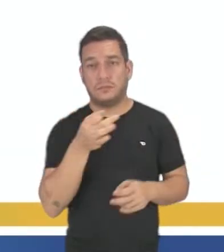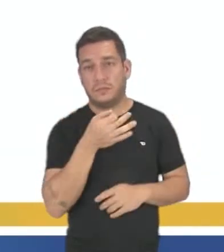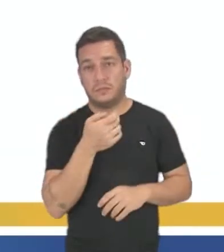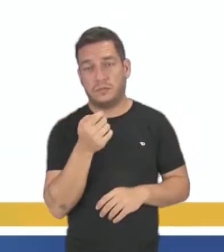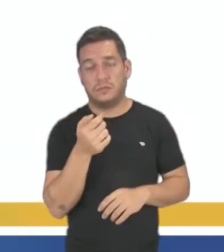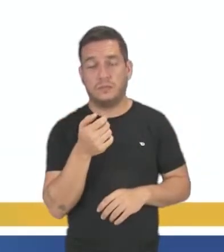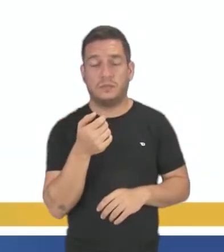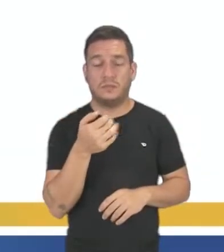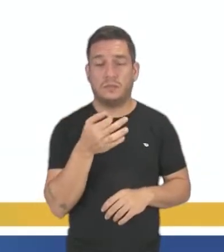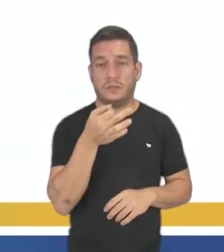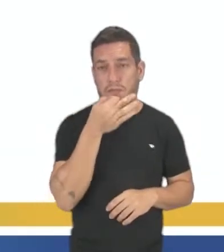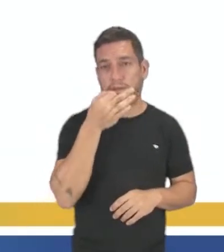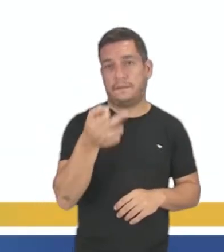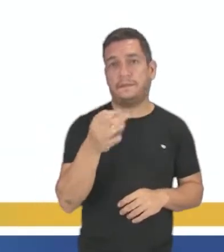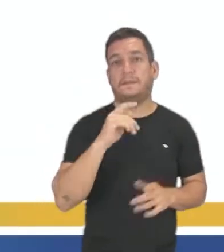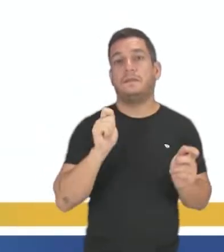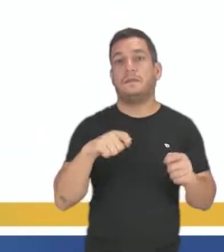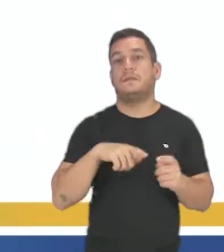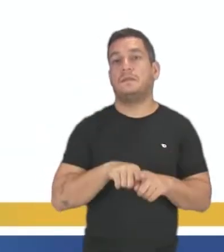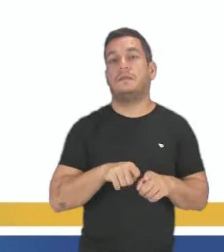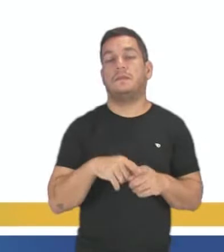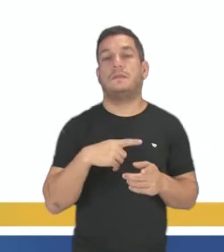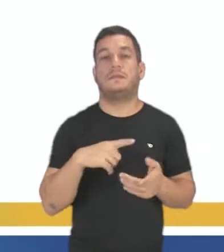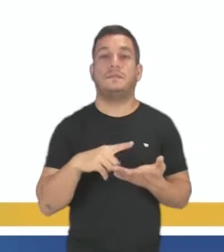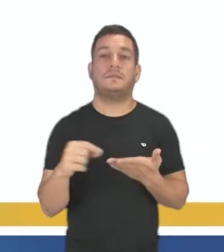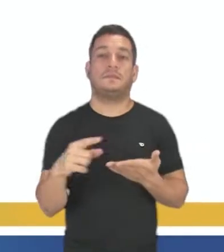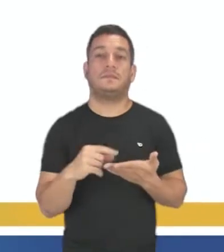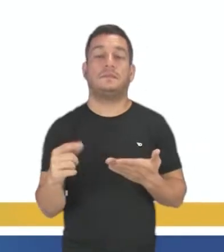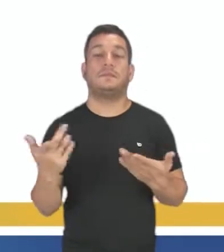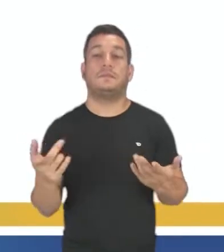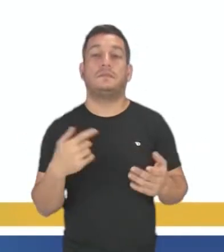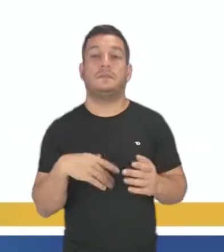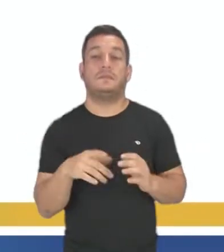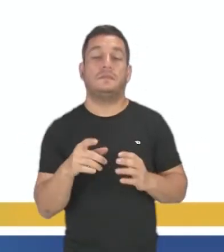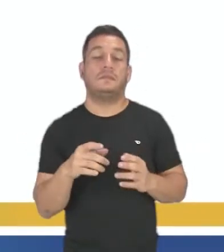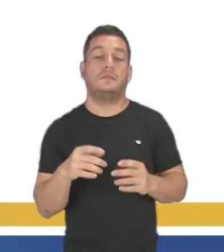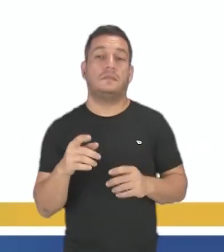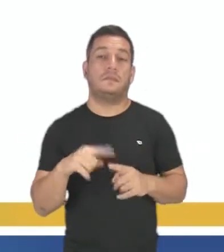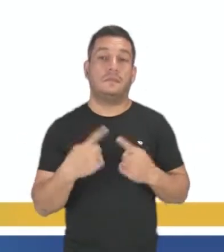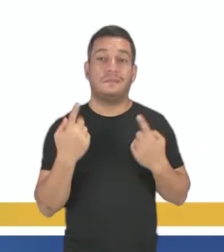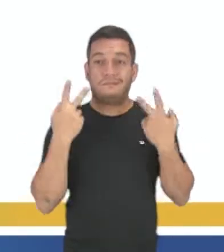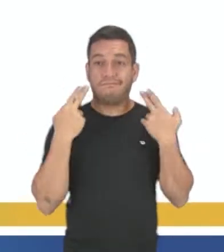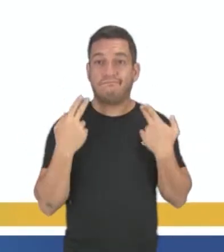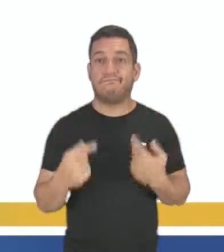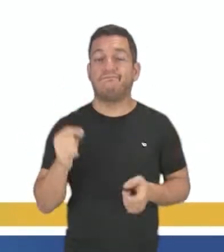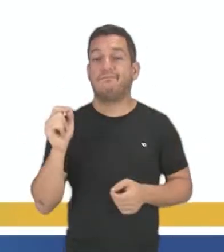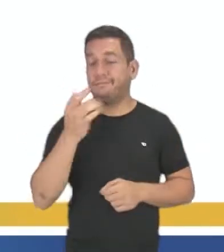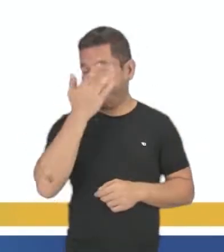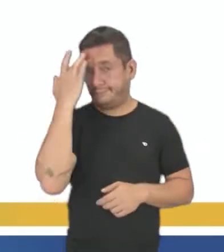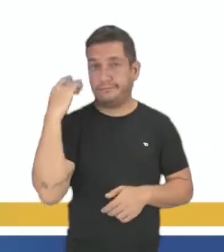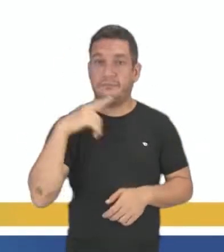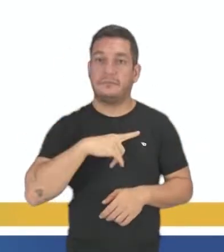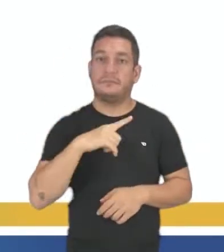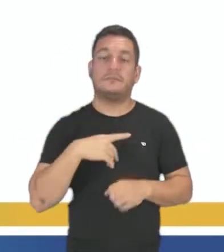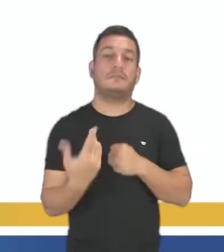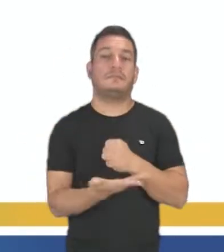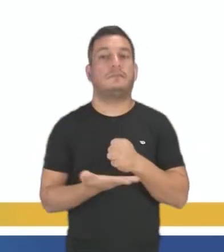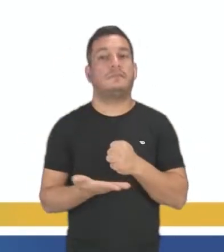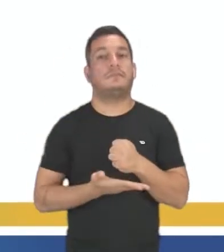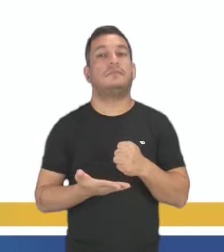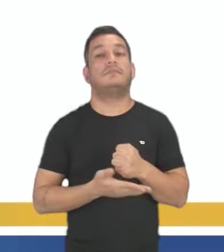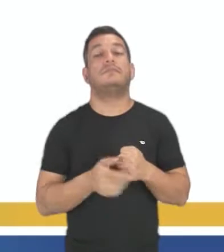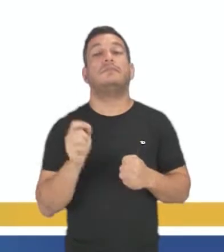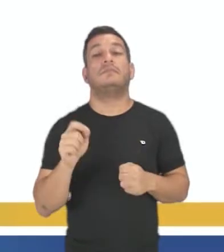ser enquadrado como artigo de opinião. No entanto, é mais comum que alguém que tenha esse